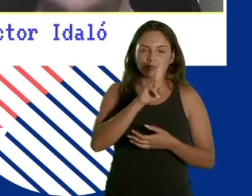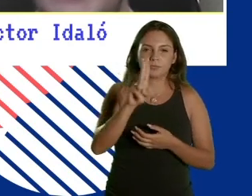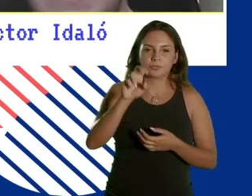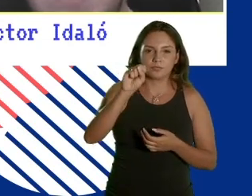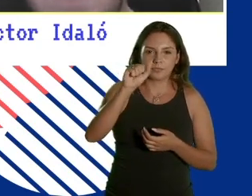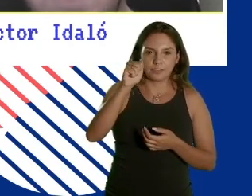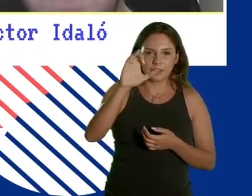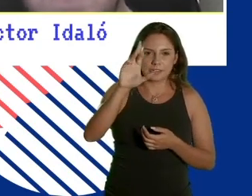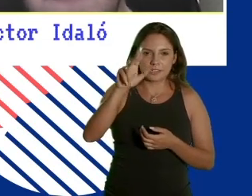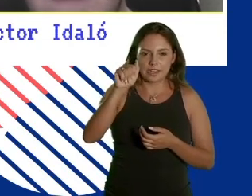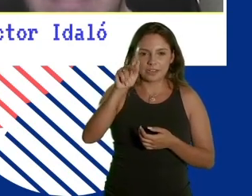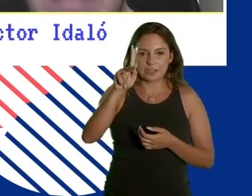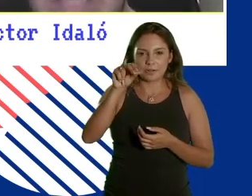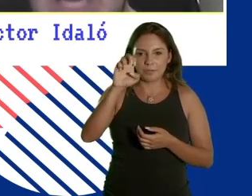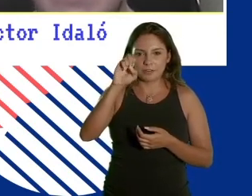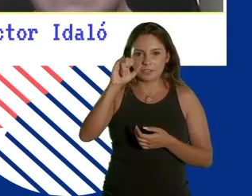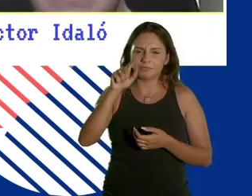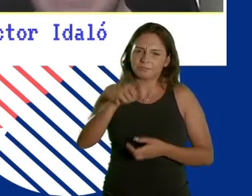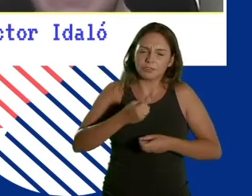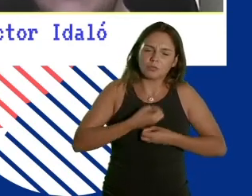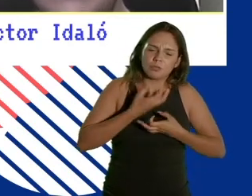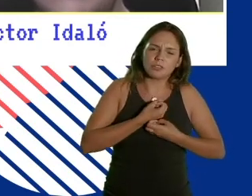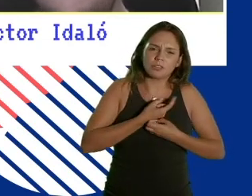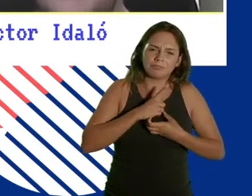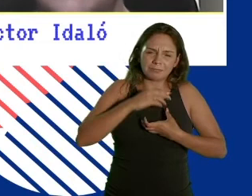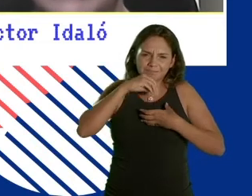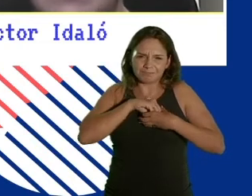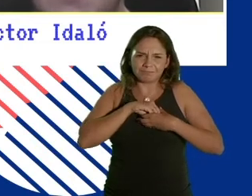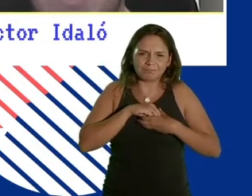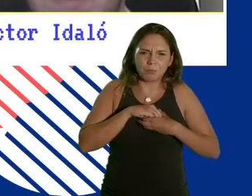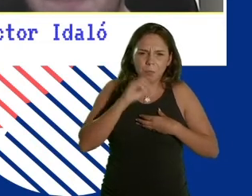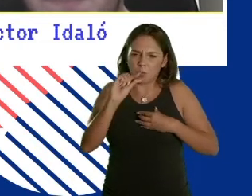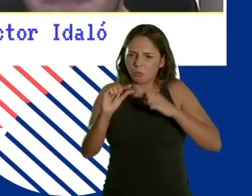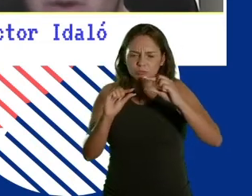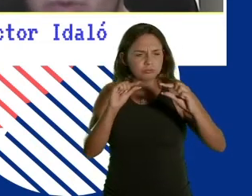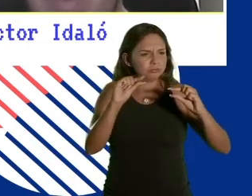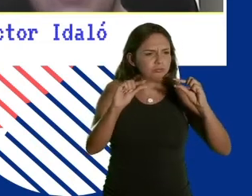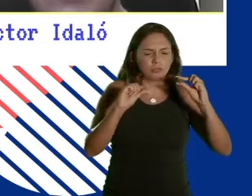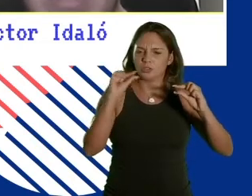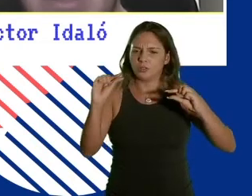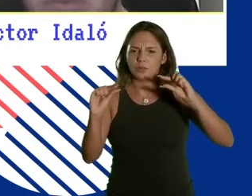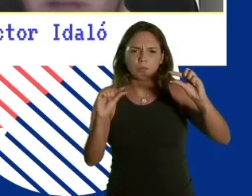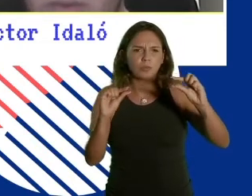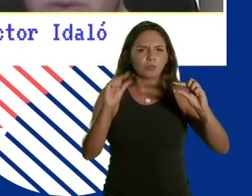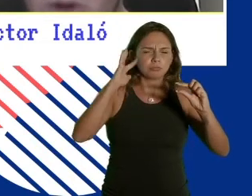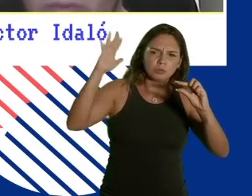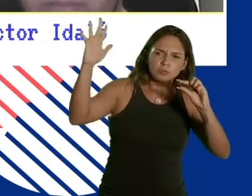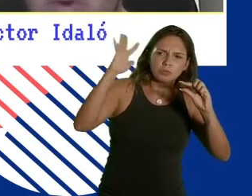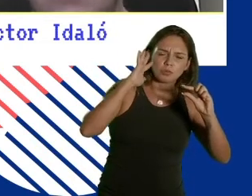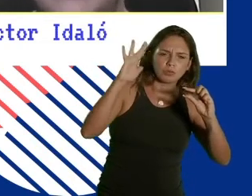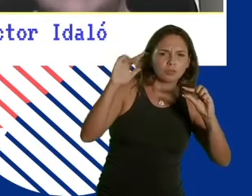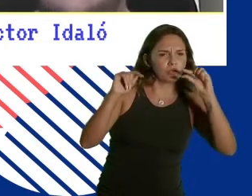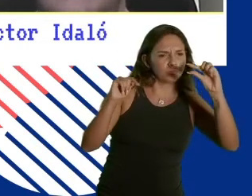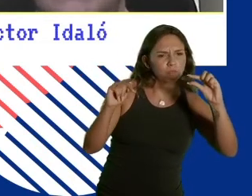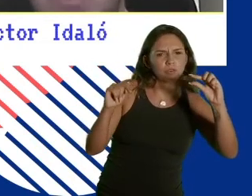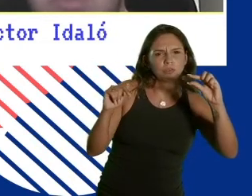Sacra Poesia. A poesia carrega consigo um pouco de cada coisa, um pouco de cada ilusão, um pouco